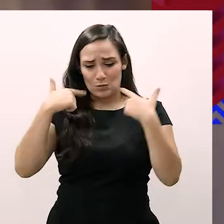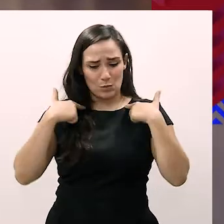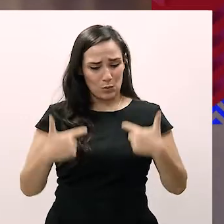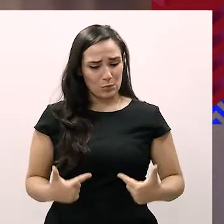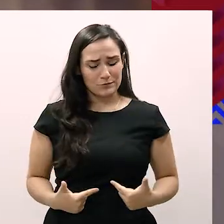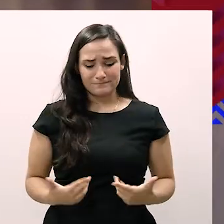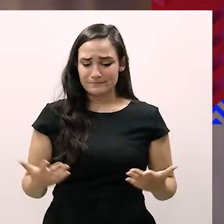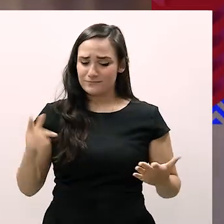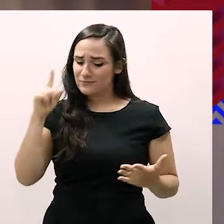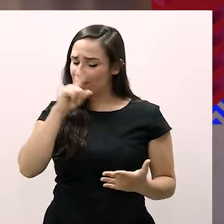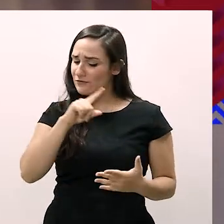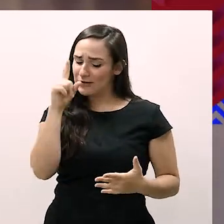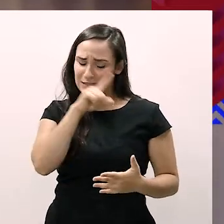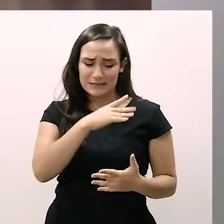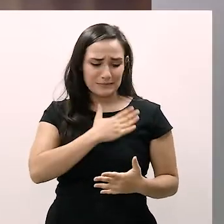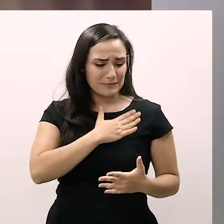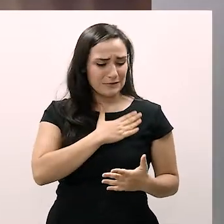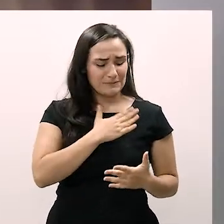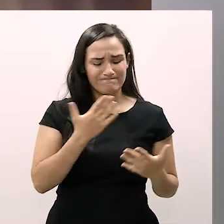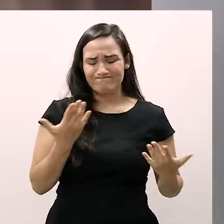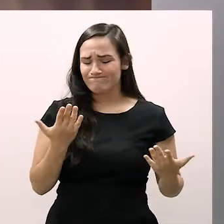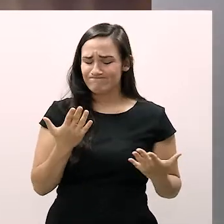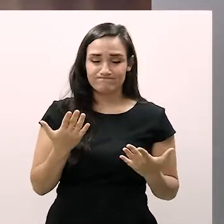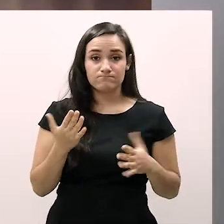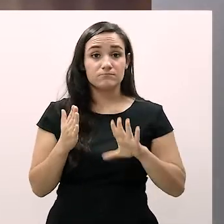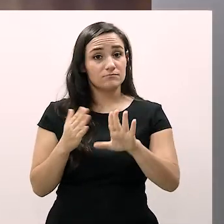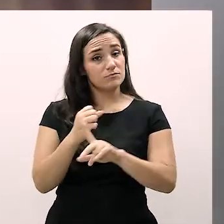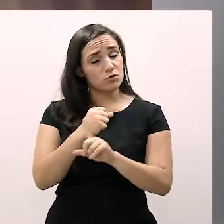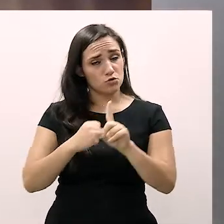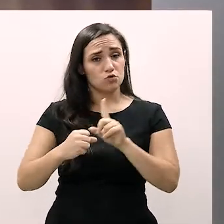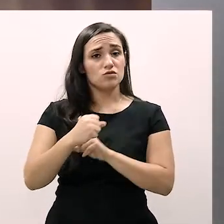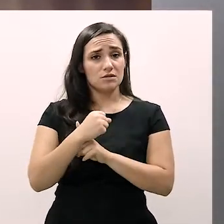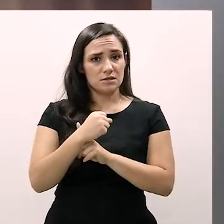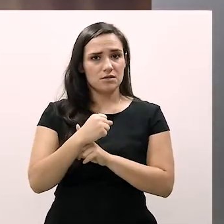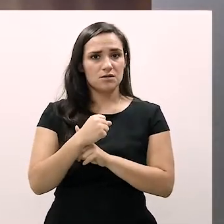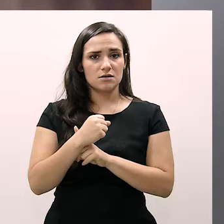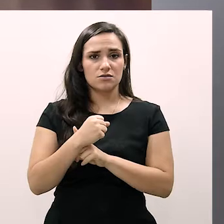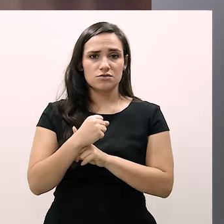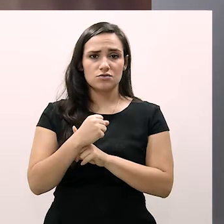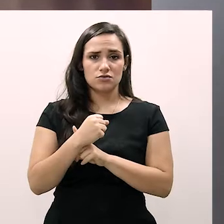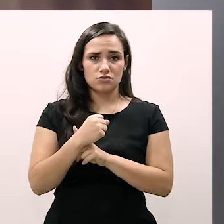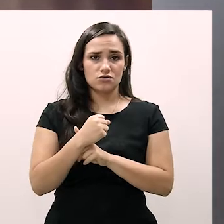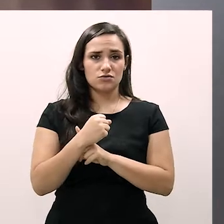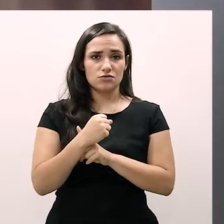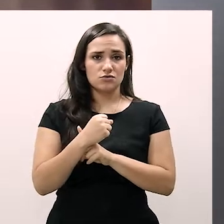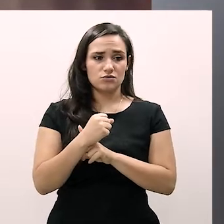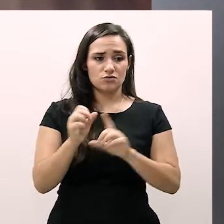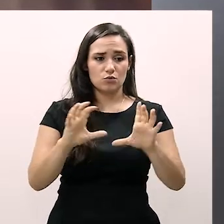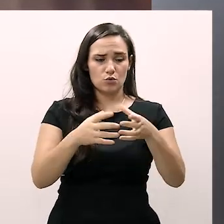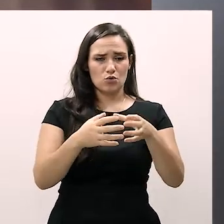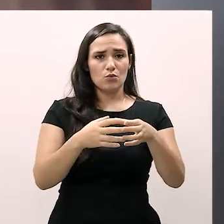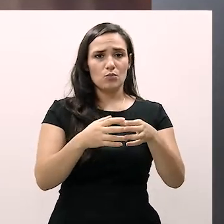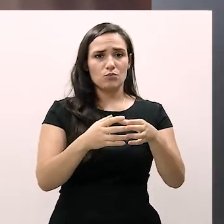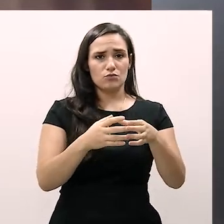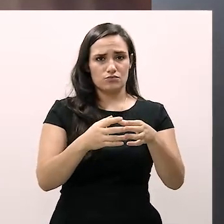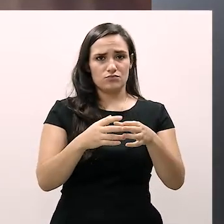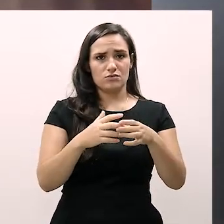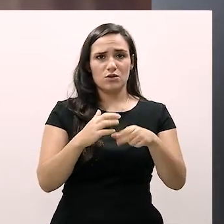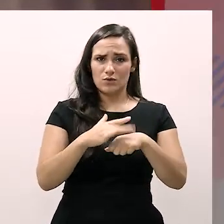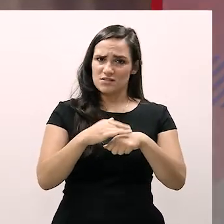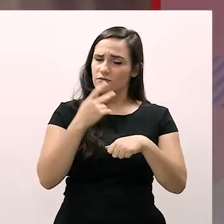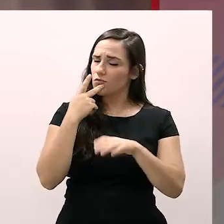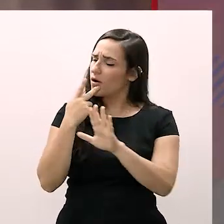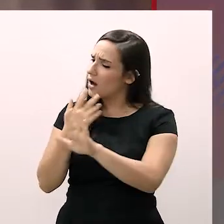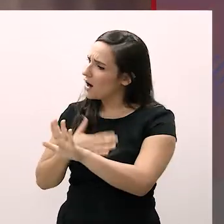E de maneira muito sábia, a própria Sociedade de Cirurgia Bariátrica se colocou de maneira precoce, mostrando que quem era